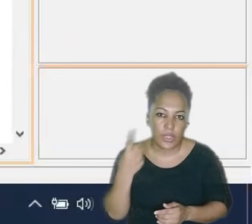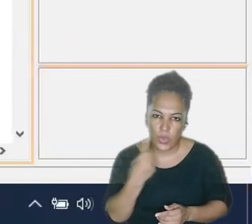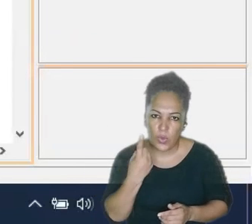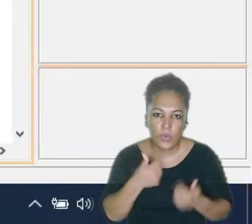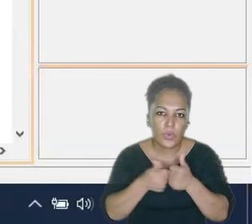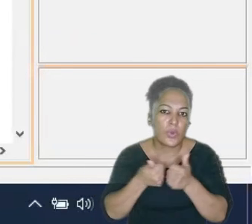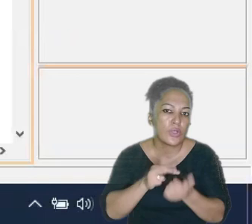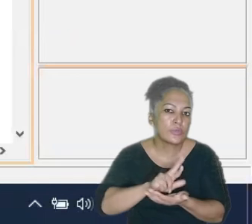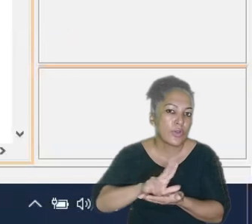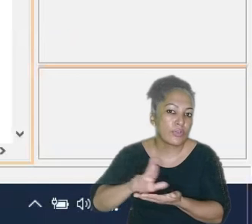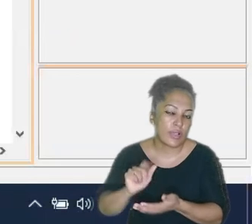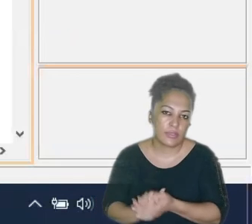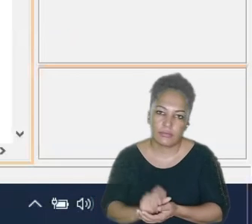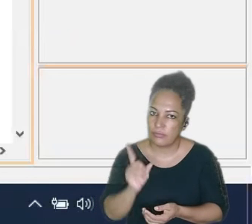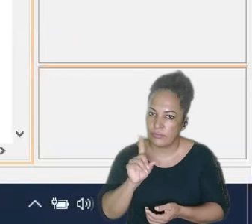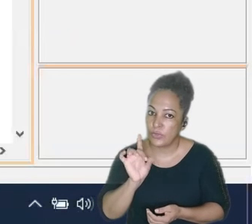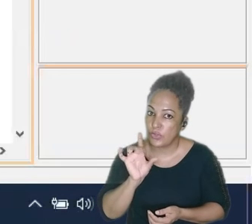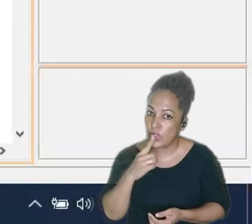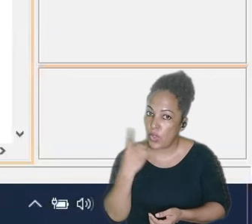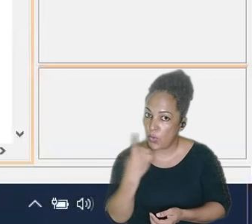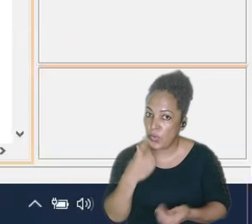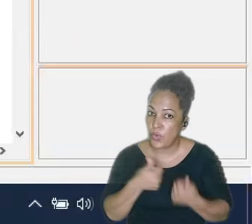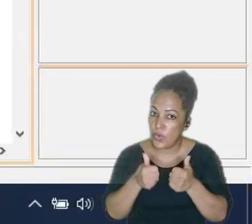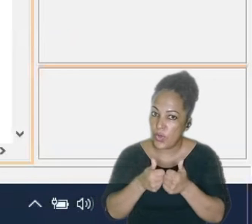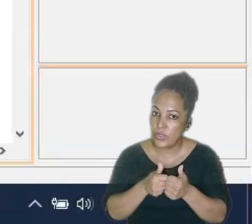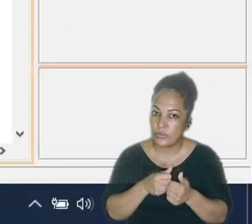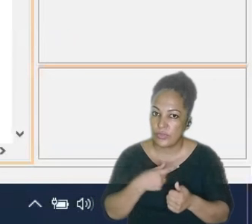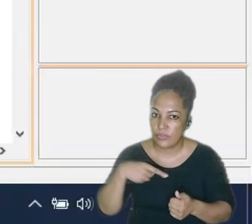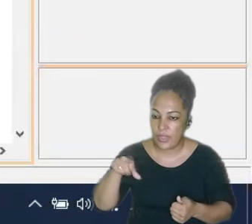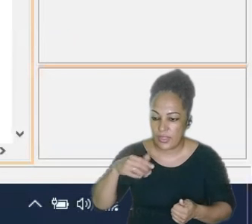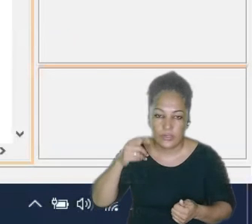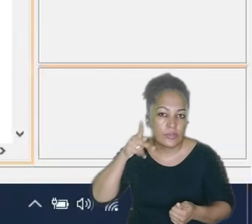relacionado a um ônibus somente ou vários? A um ônibus, né?